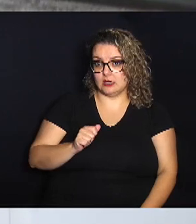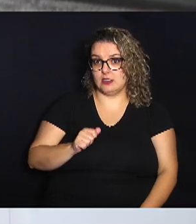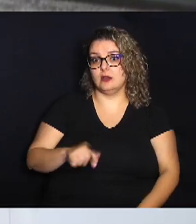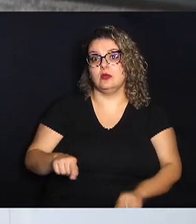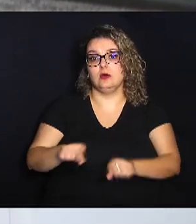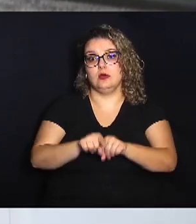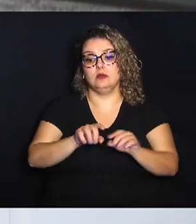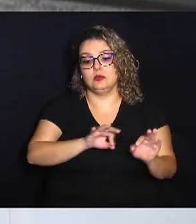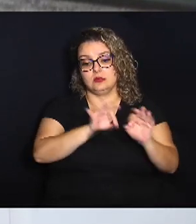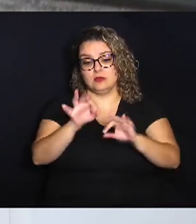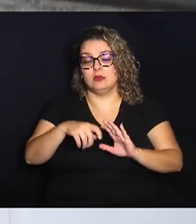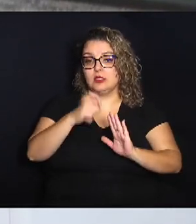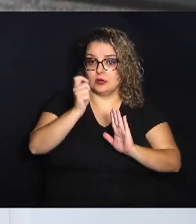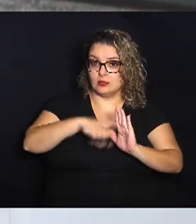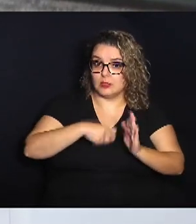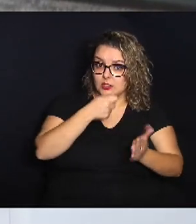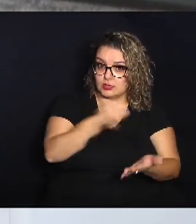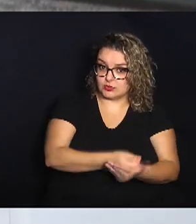a execução